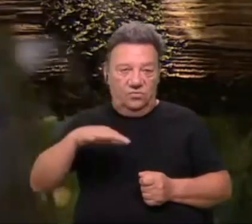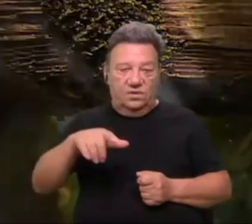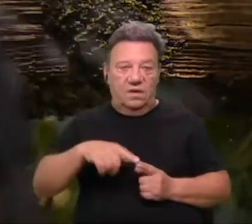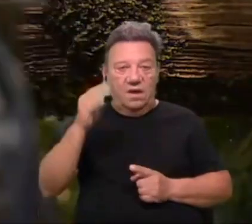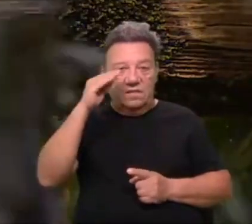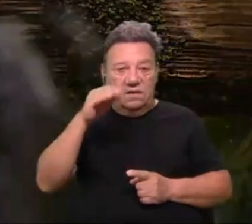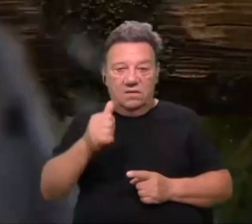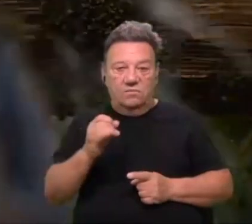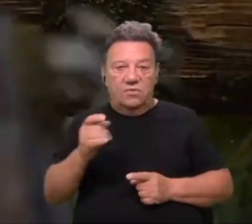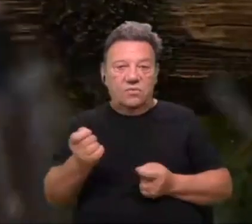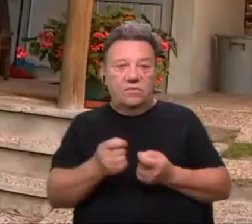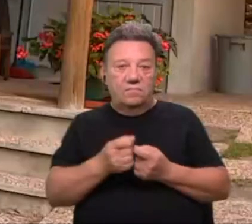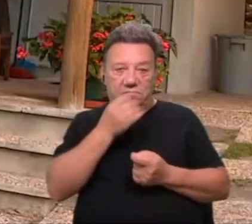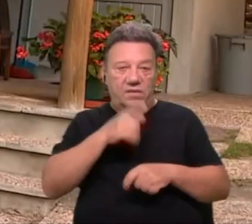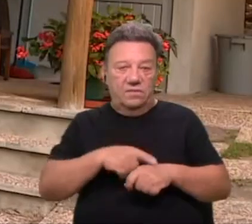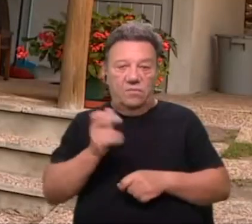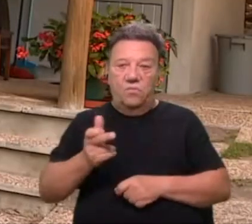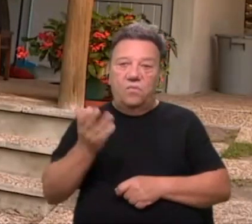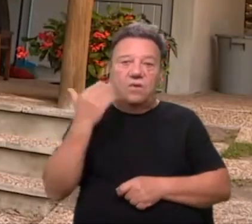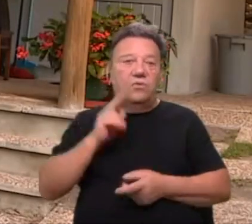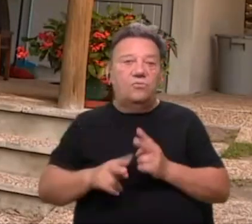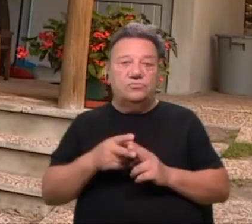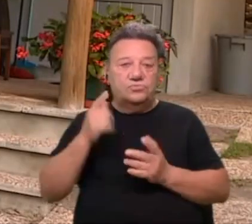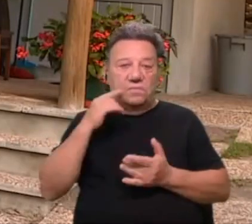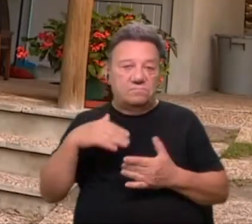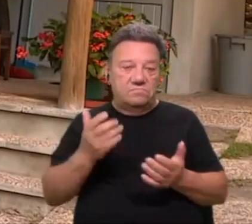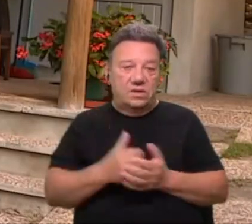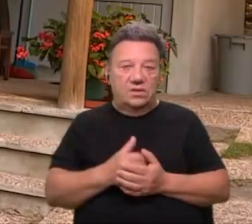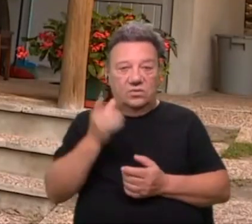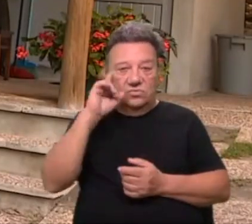bloco perde-se no tempo o ano da construção